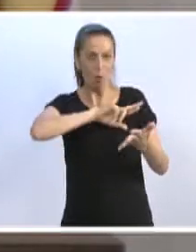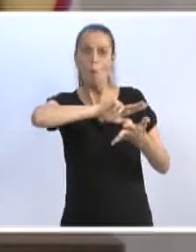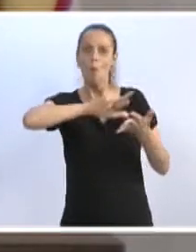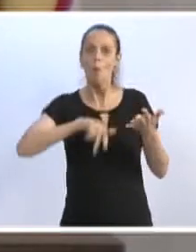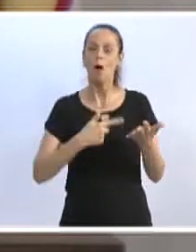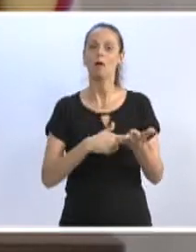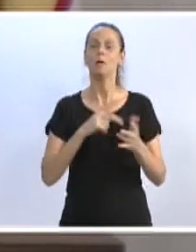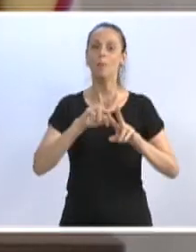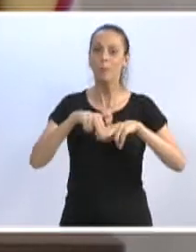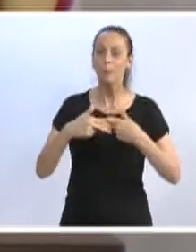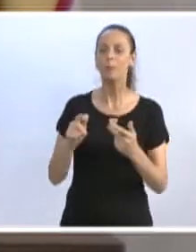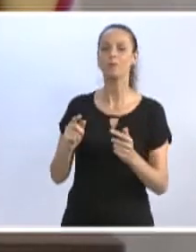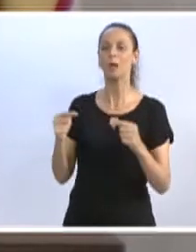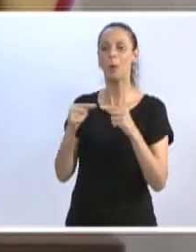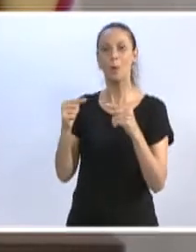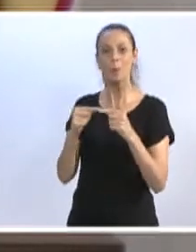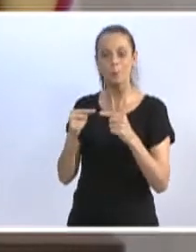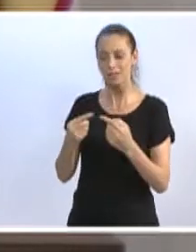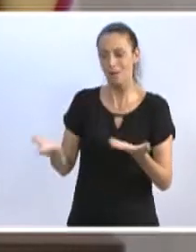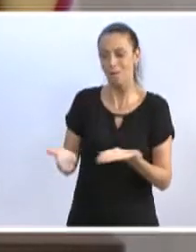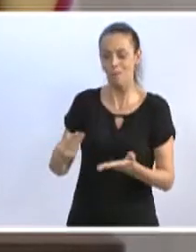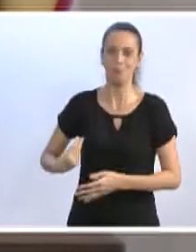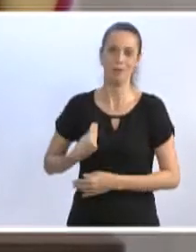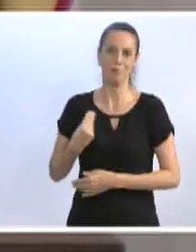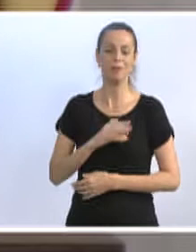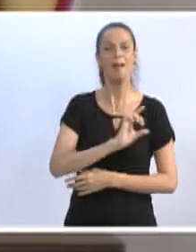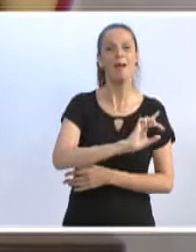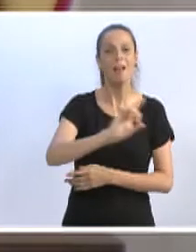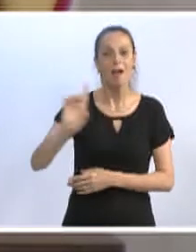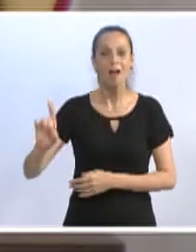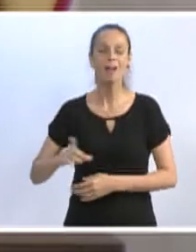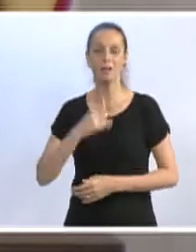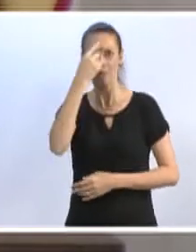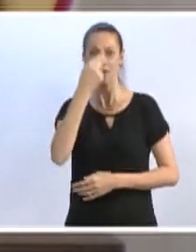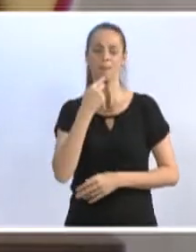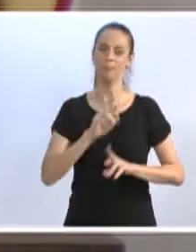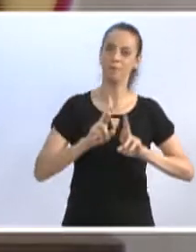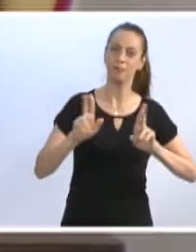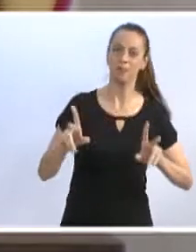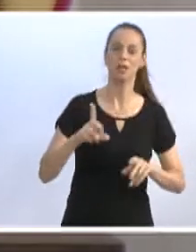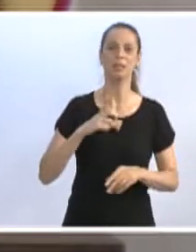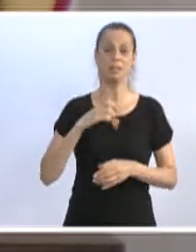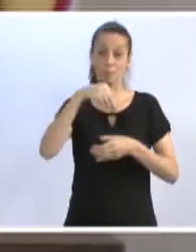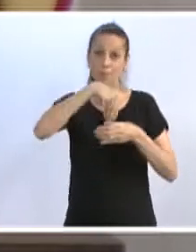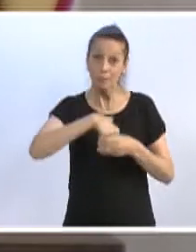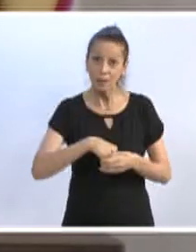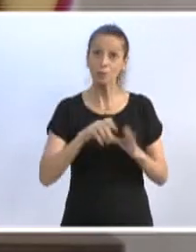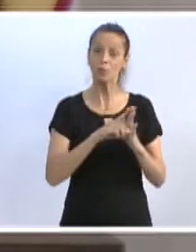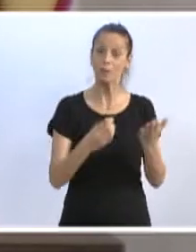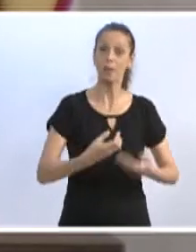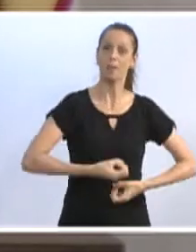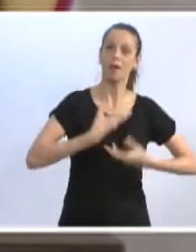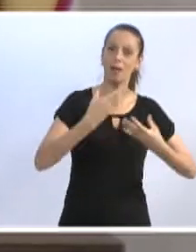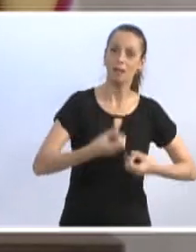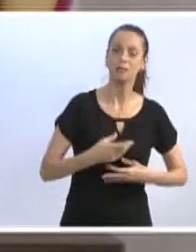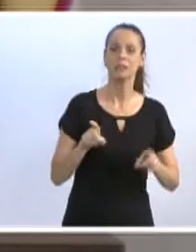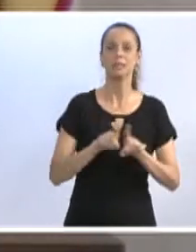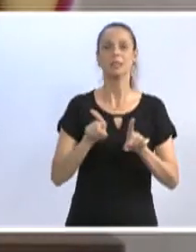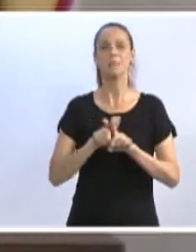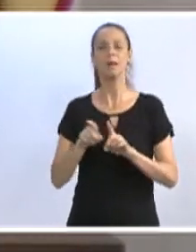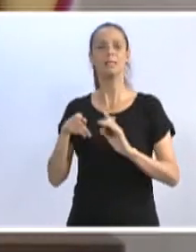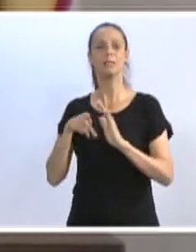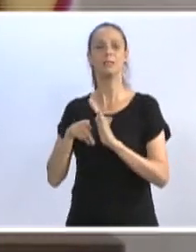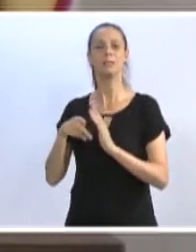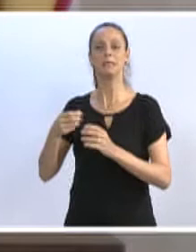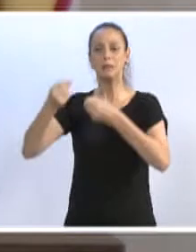que nós vivemos hoje. Com seus diferentes estilos, temos narrativas, temos poesia, temos biografias,